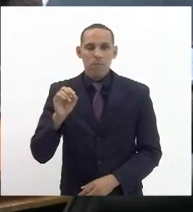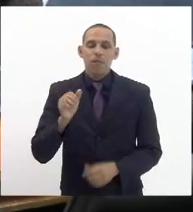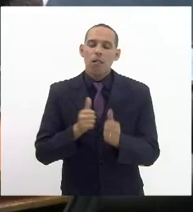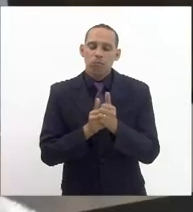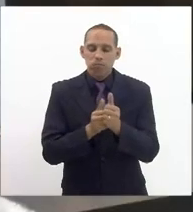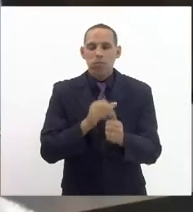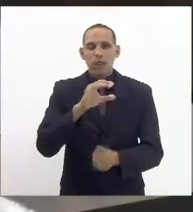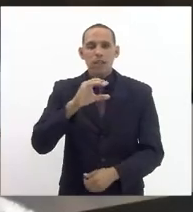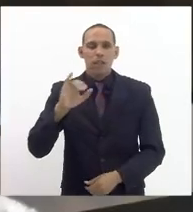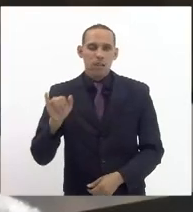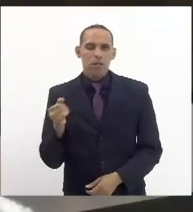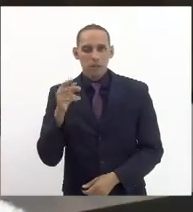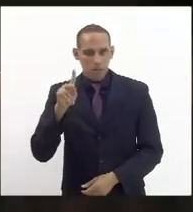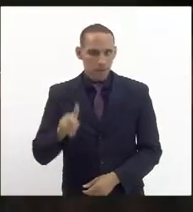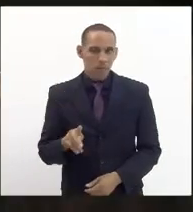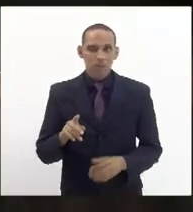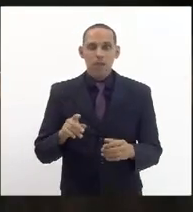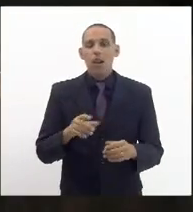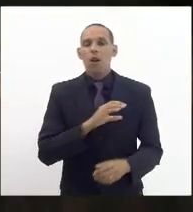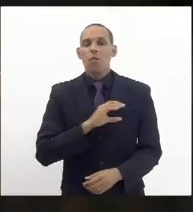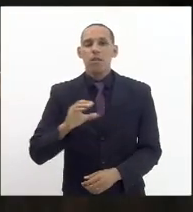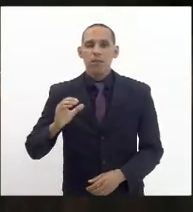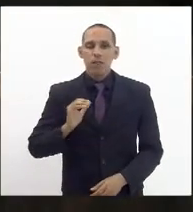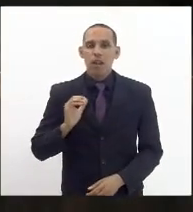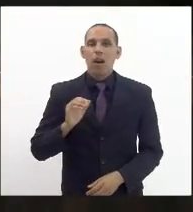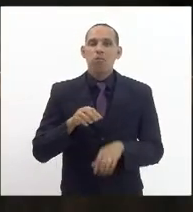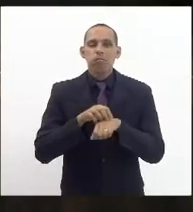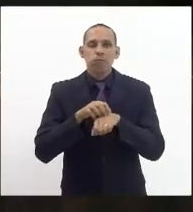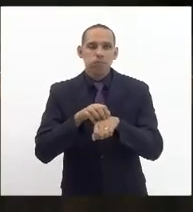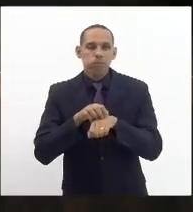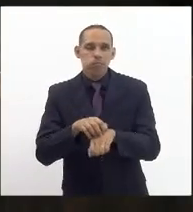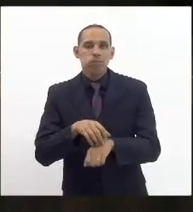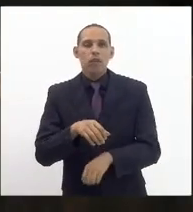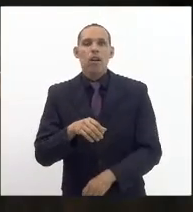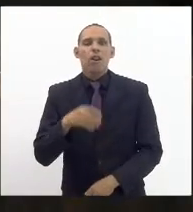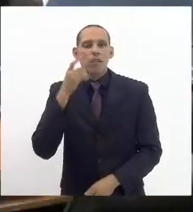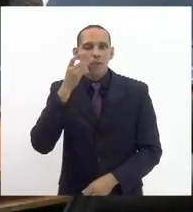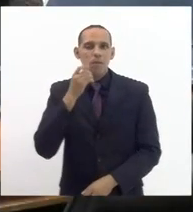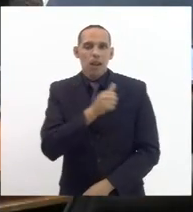Acompanho o parecer da CCJ, senhor presidente. Pela Comissão de Transporte, deputada enfermeira Rejane.